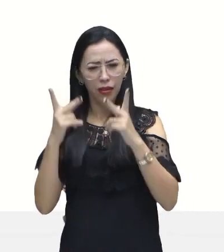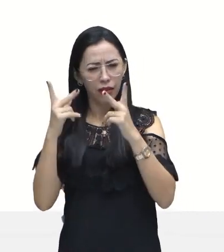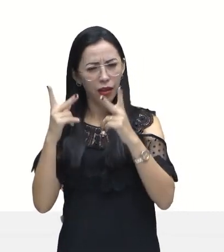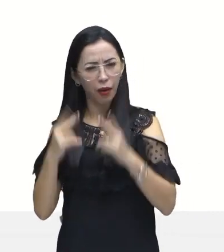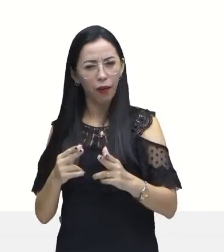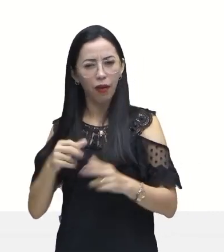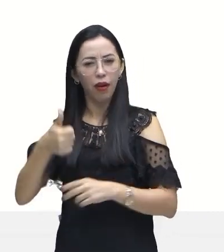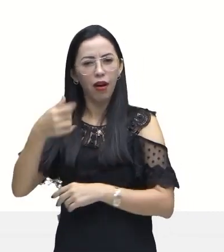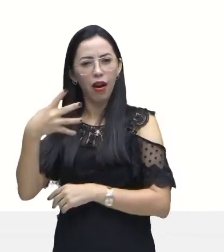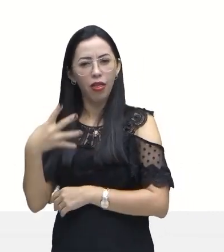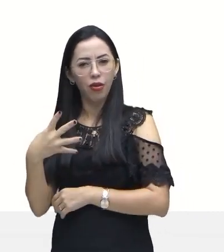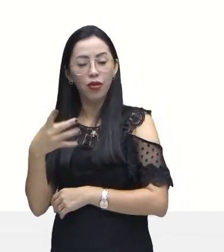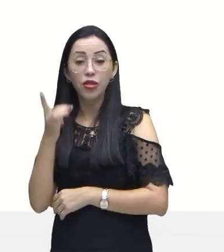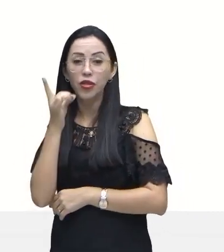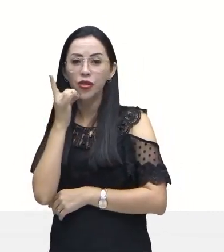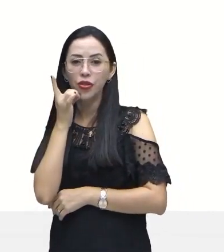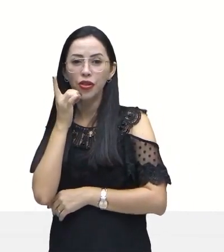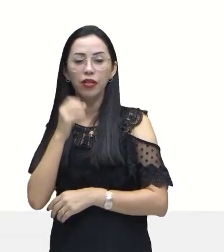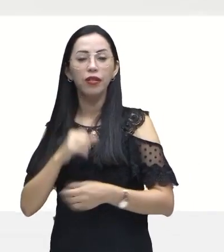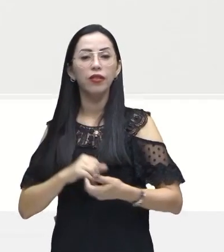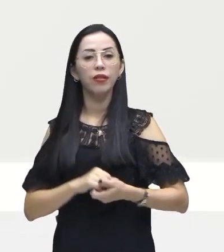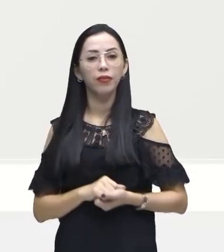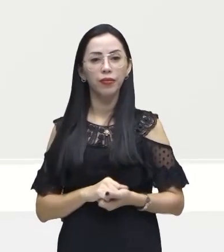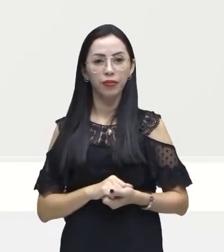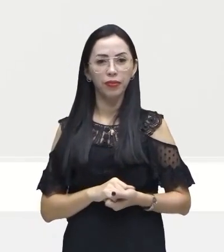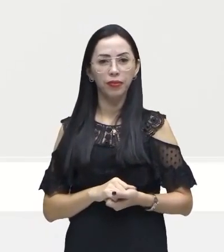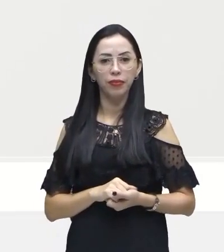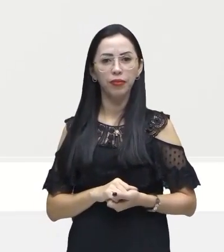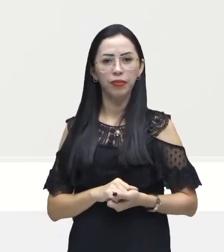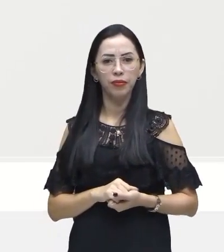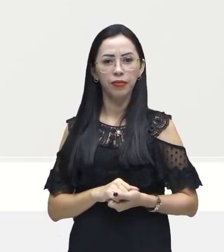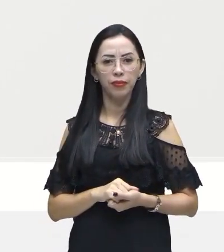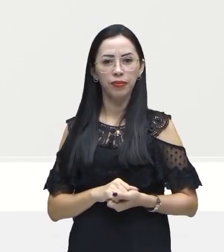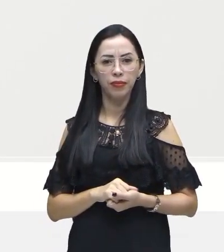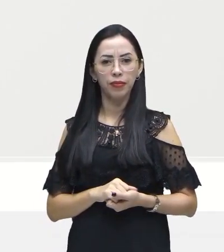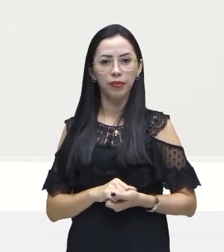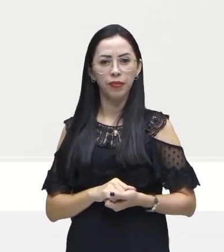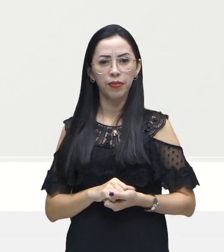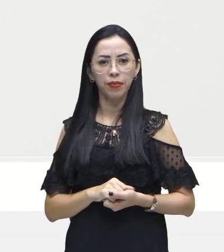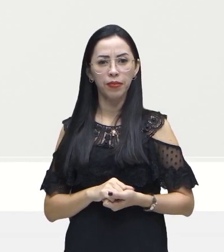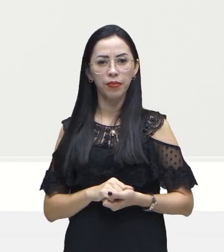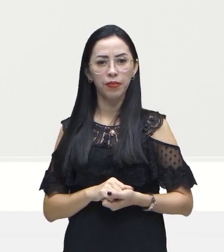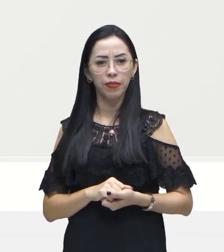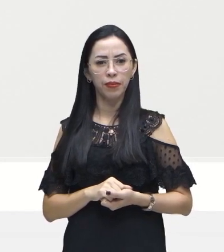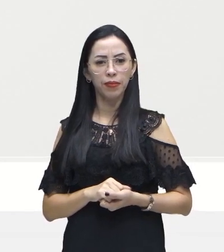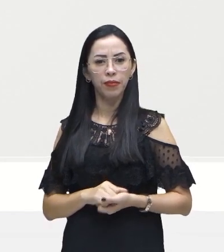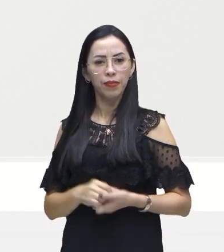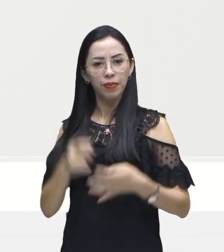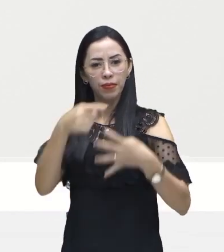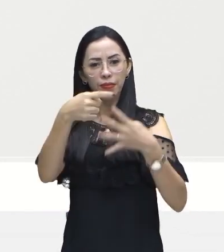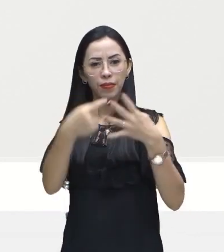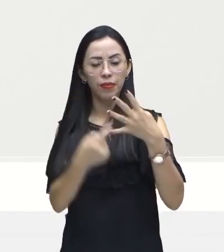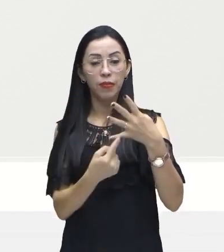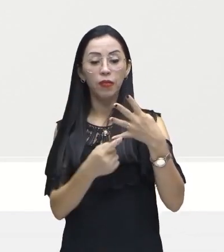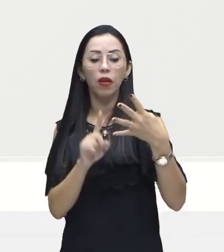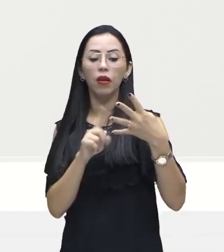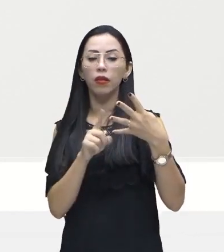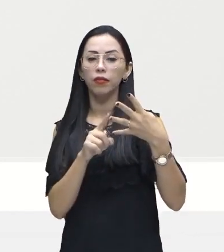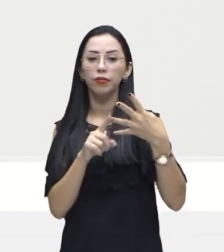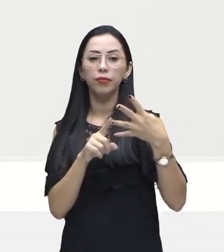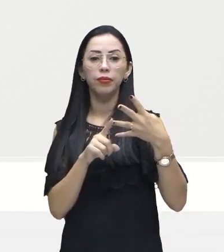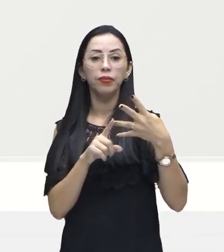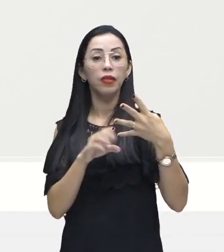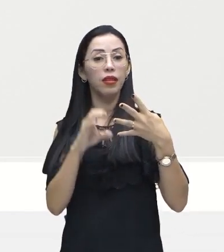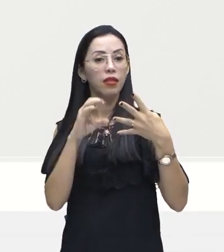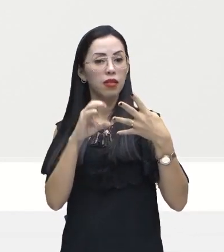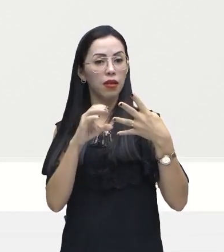14 dias. Voltando ao nosso problema, a resposta seria o quê? Letra C,